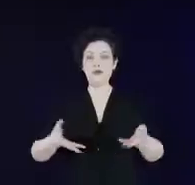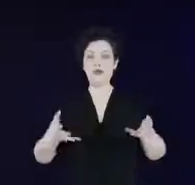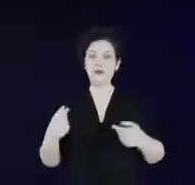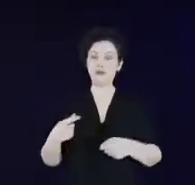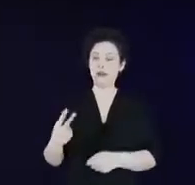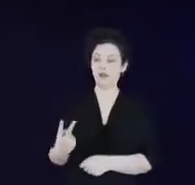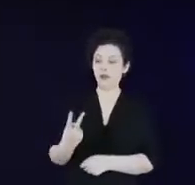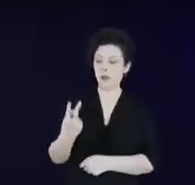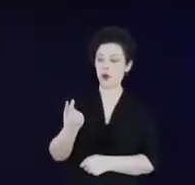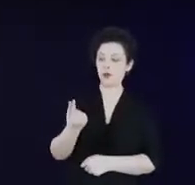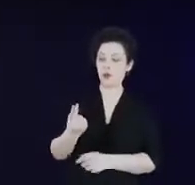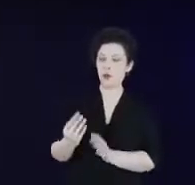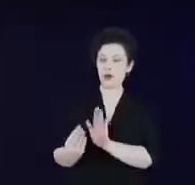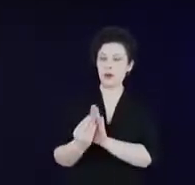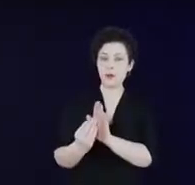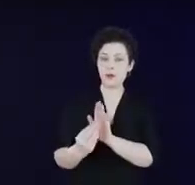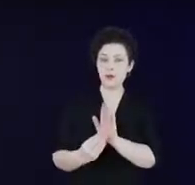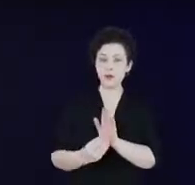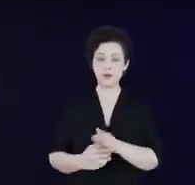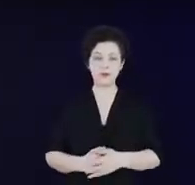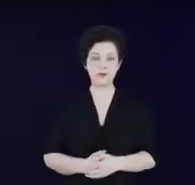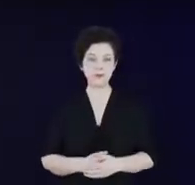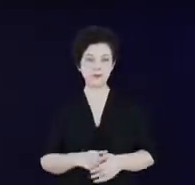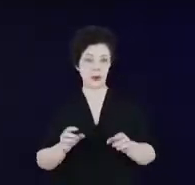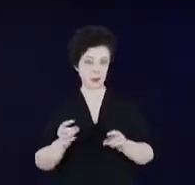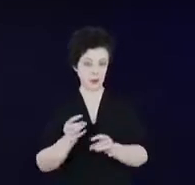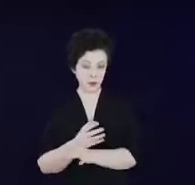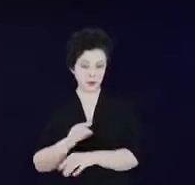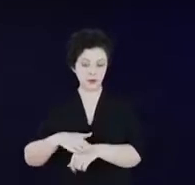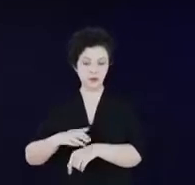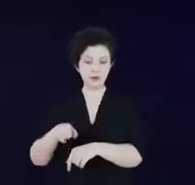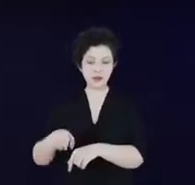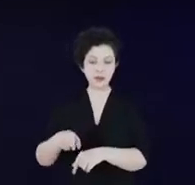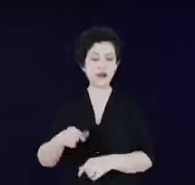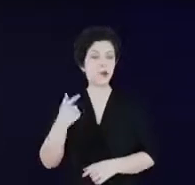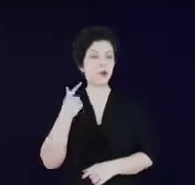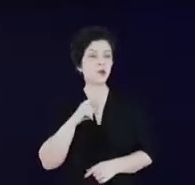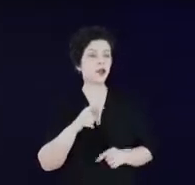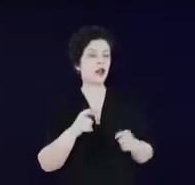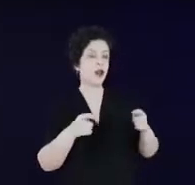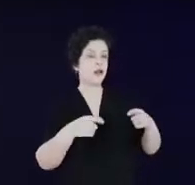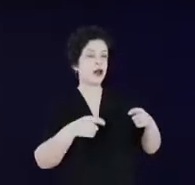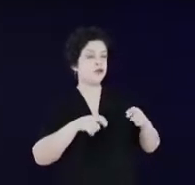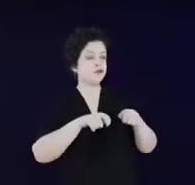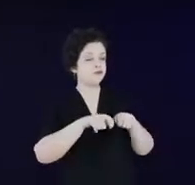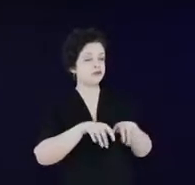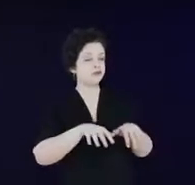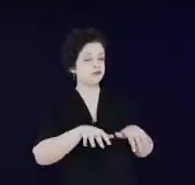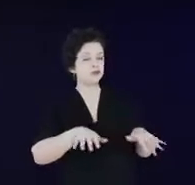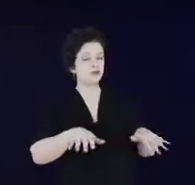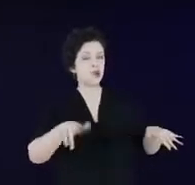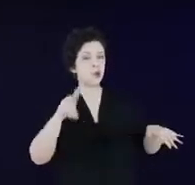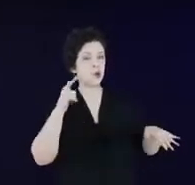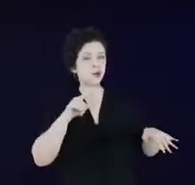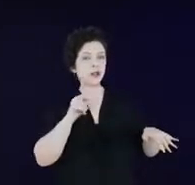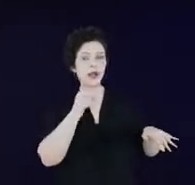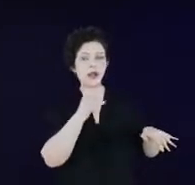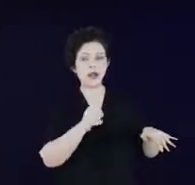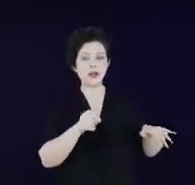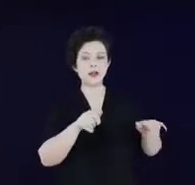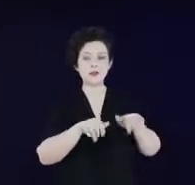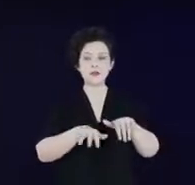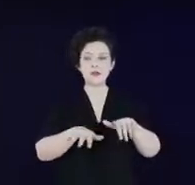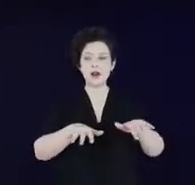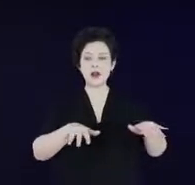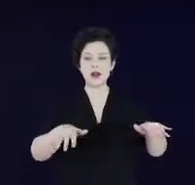precificar. Fazendo isso, a gente tem uma capacidade de expandir a nossa matriz elétrica com uma